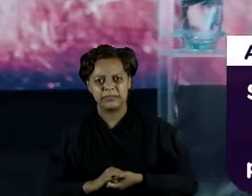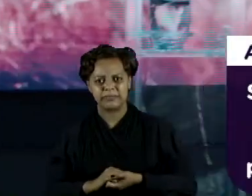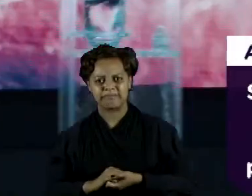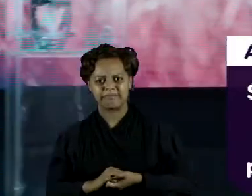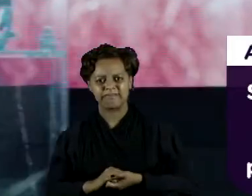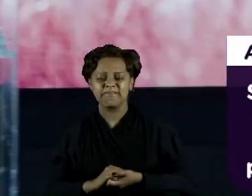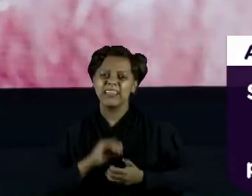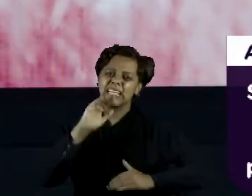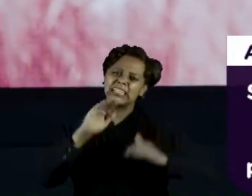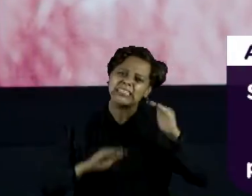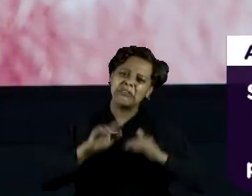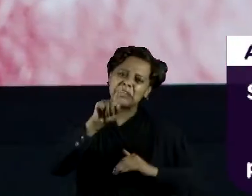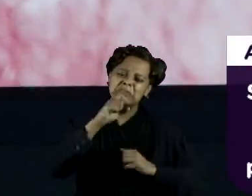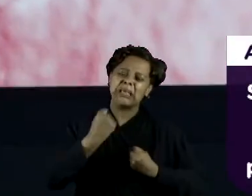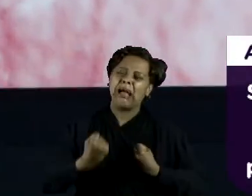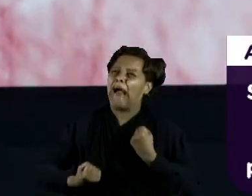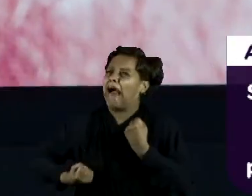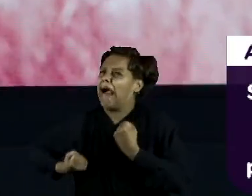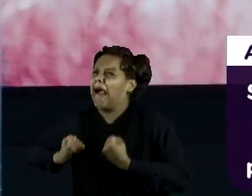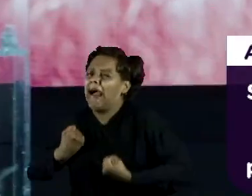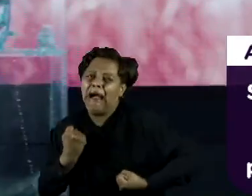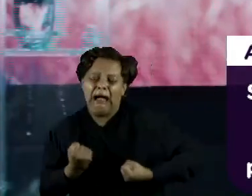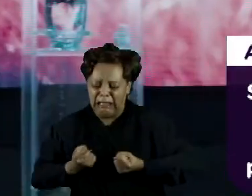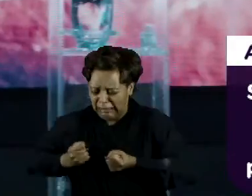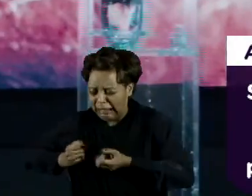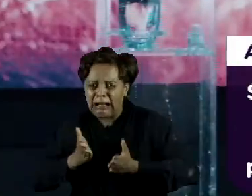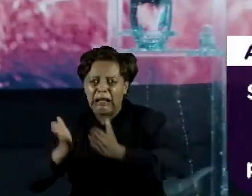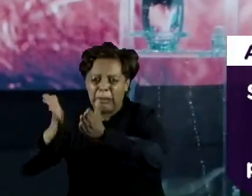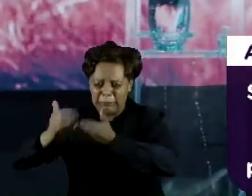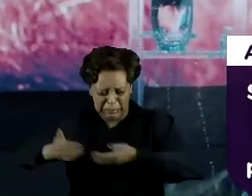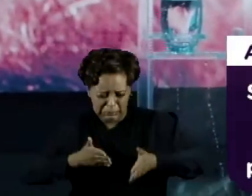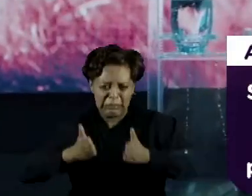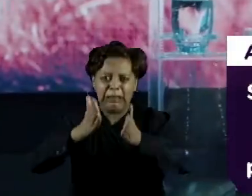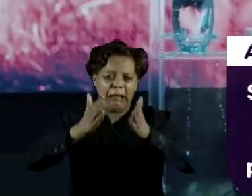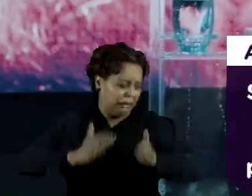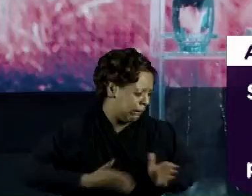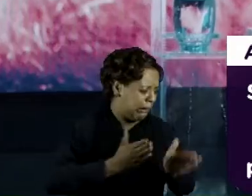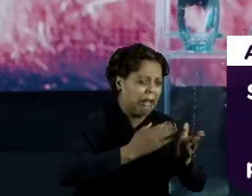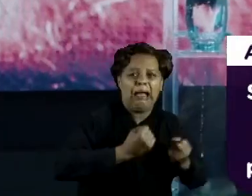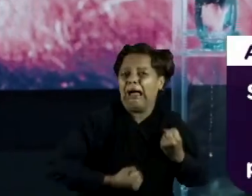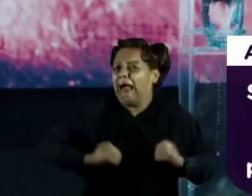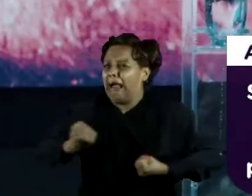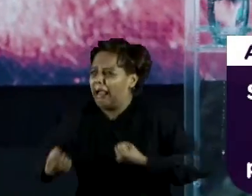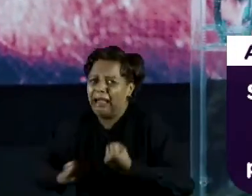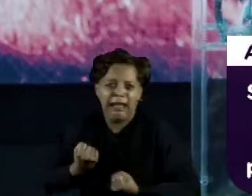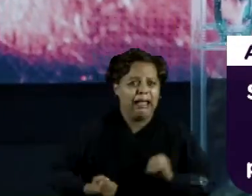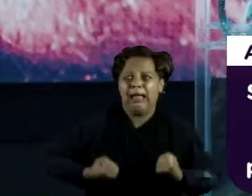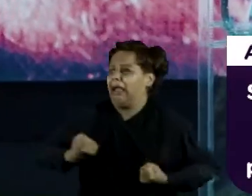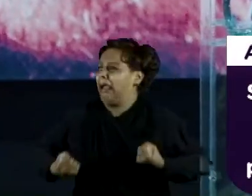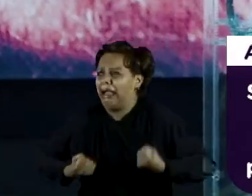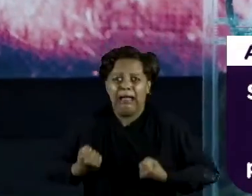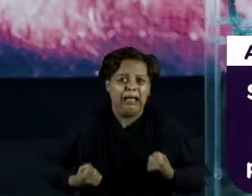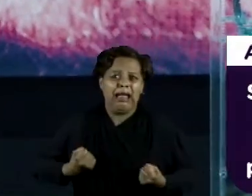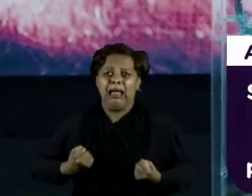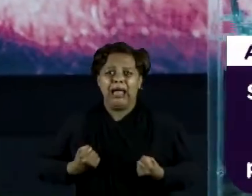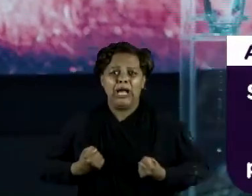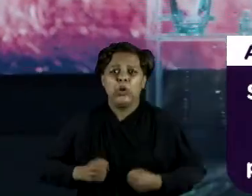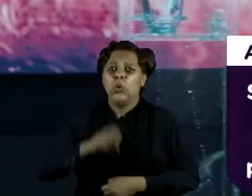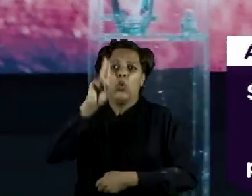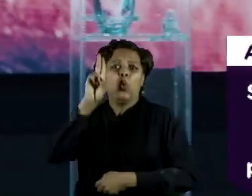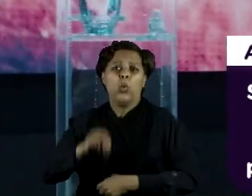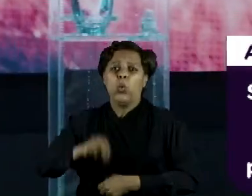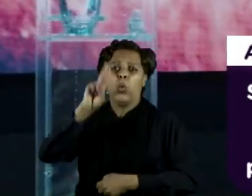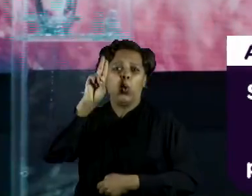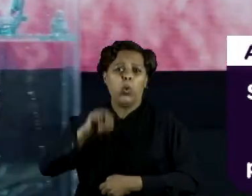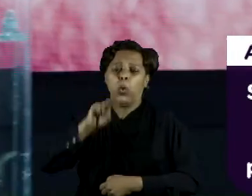que talvez tenha corrido muitas corridas nessa vida, mas que nunca entrou pela porta que é